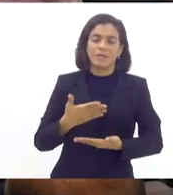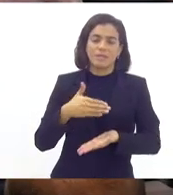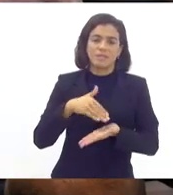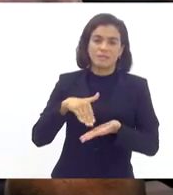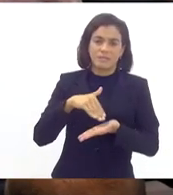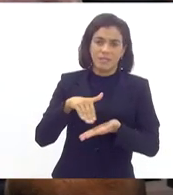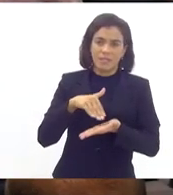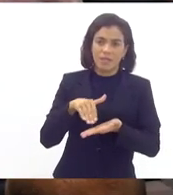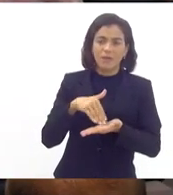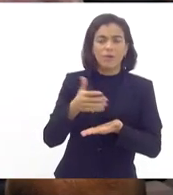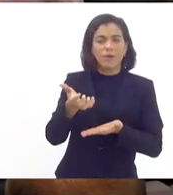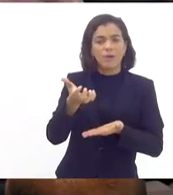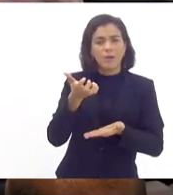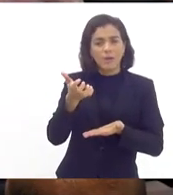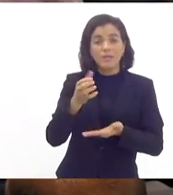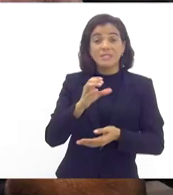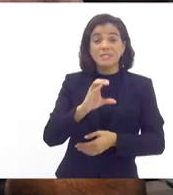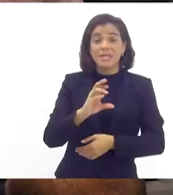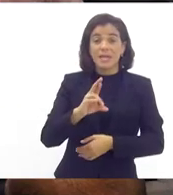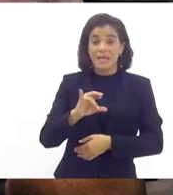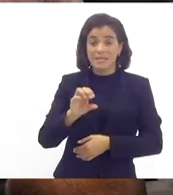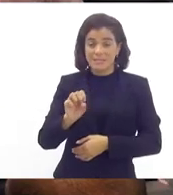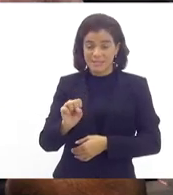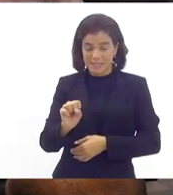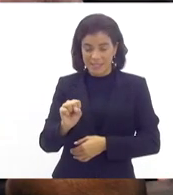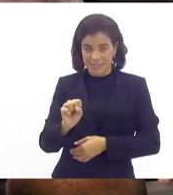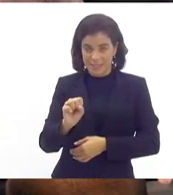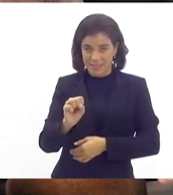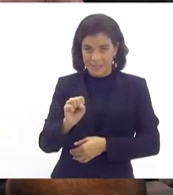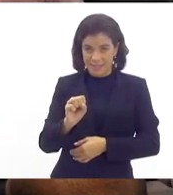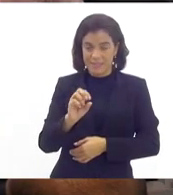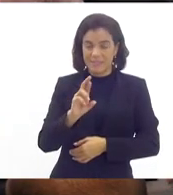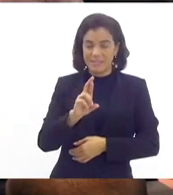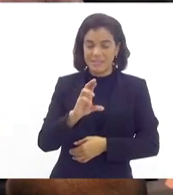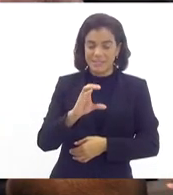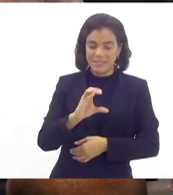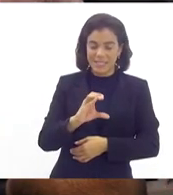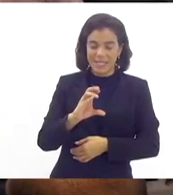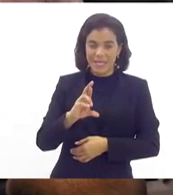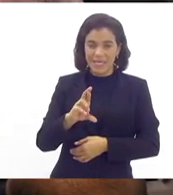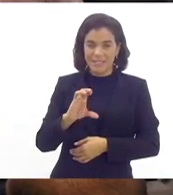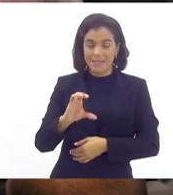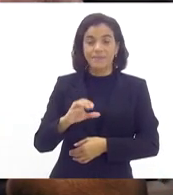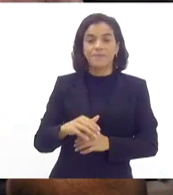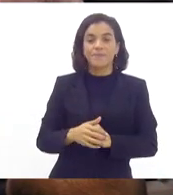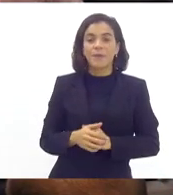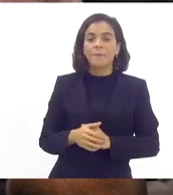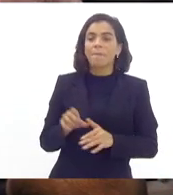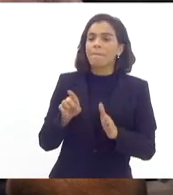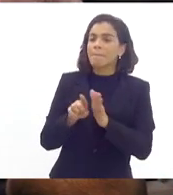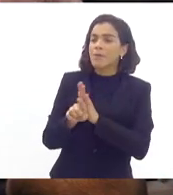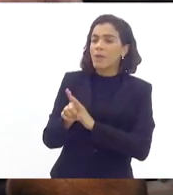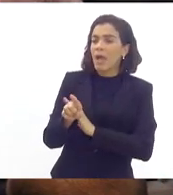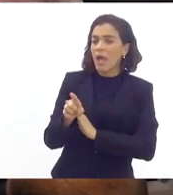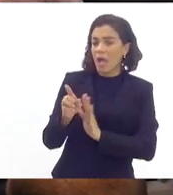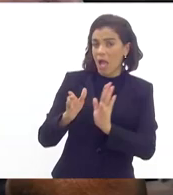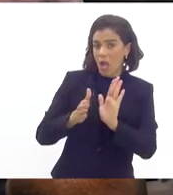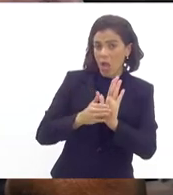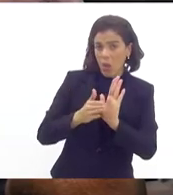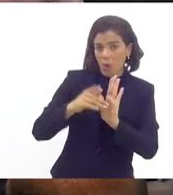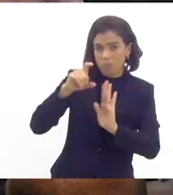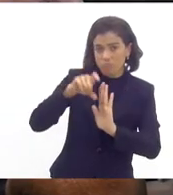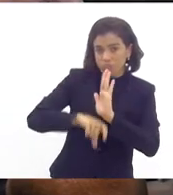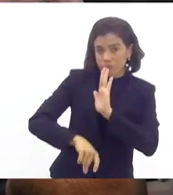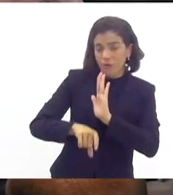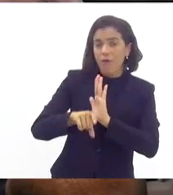Secretário, eu queria saber como vai ficar a monofasia, né, a substituição tributária, se elas realmente acabam, se elas vão